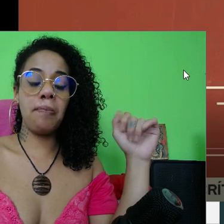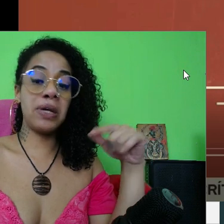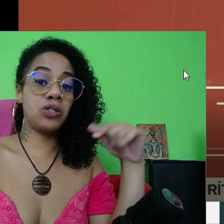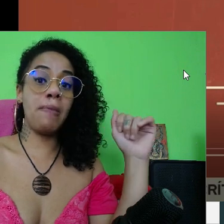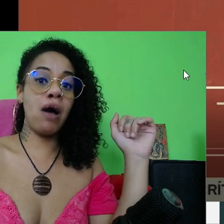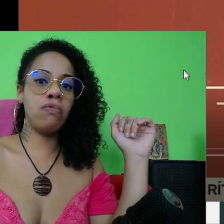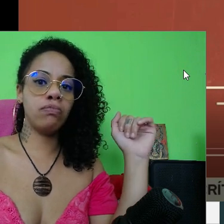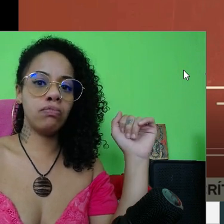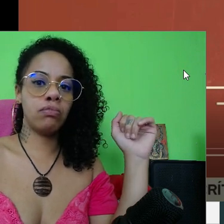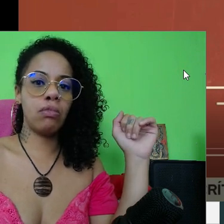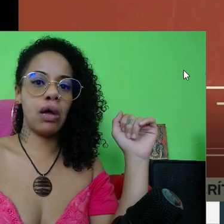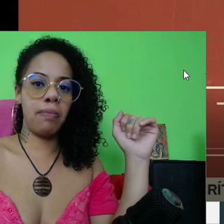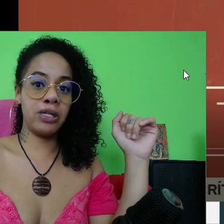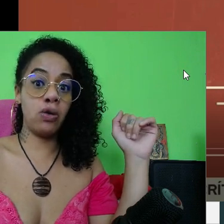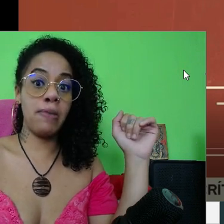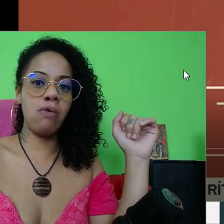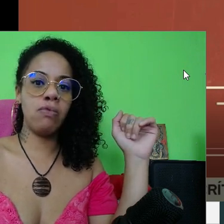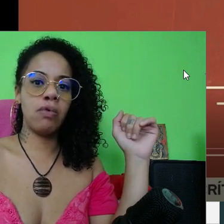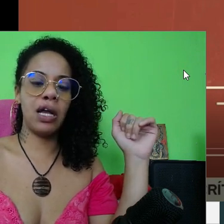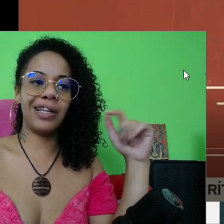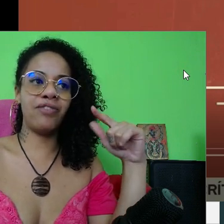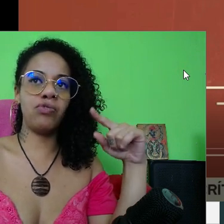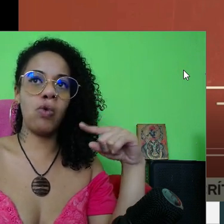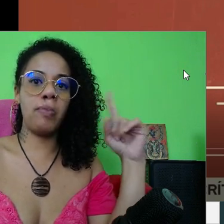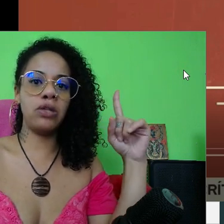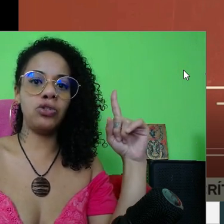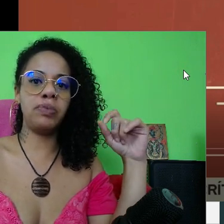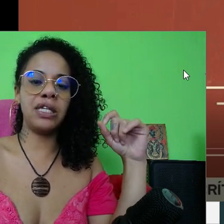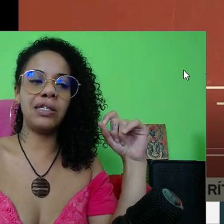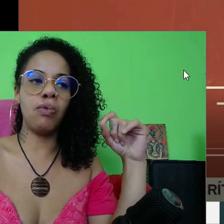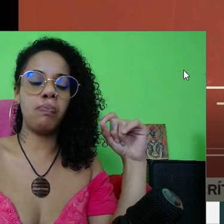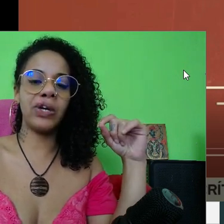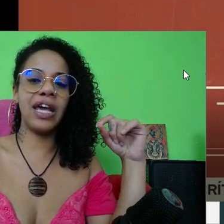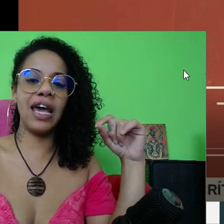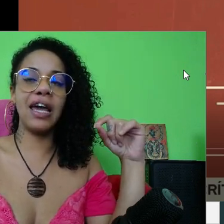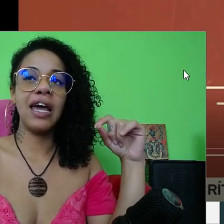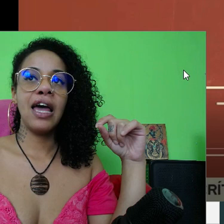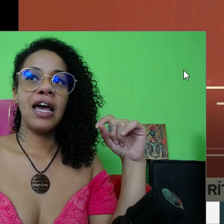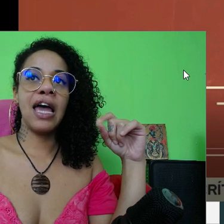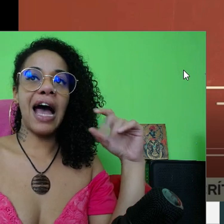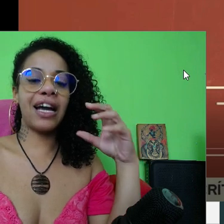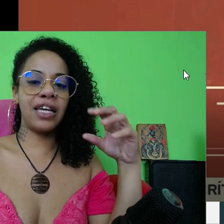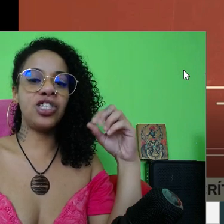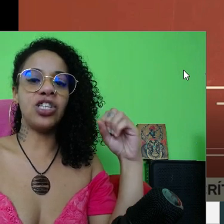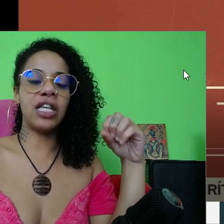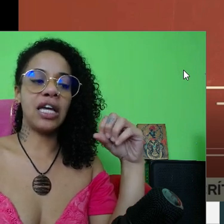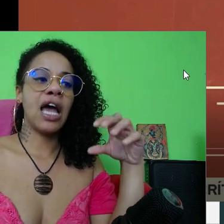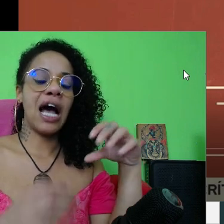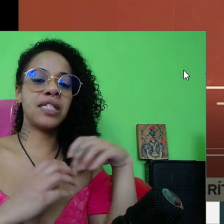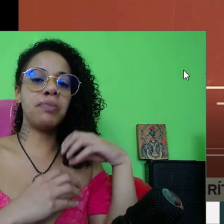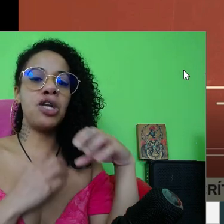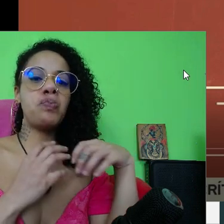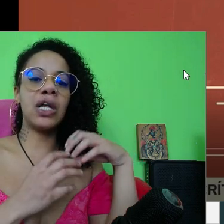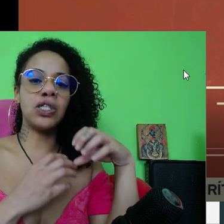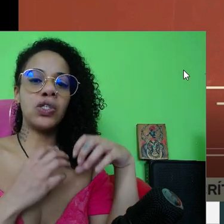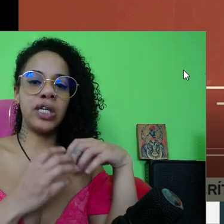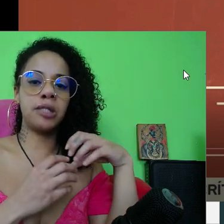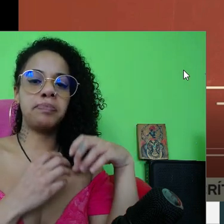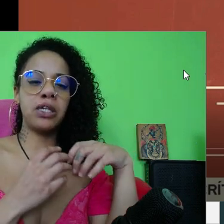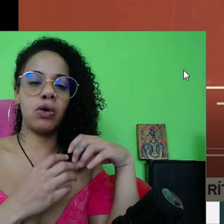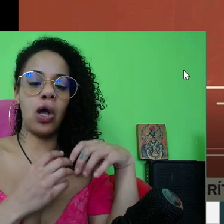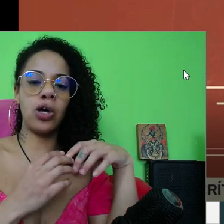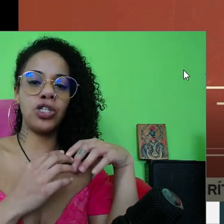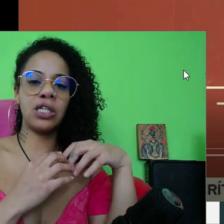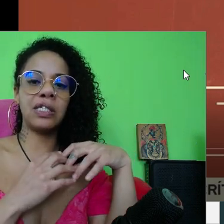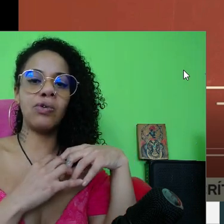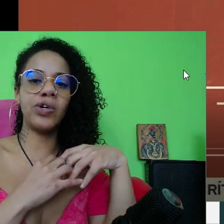ela passou mal ela passou mal ela teve um aumento de pressão porque acreditem as manipulações